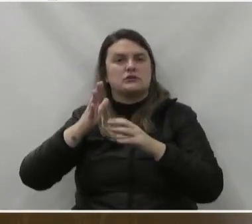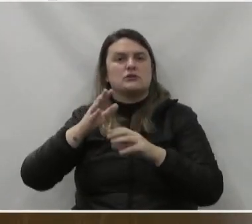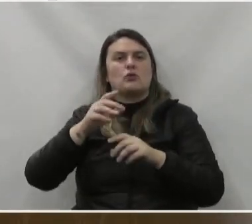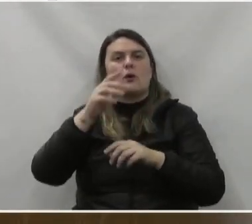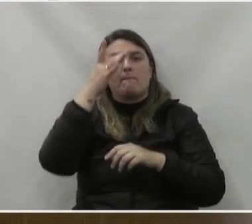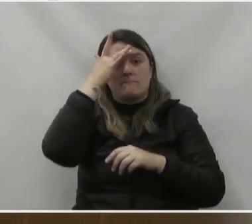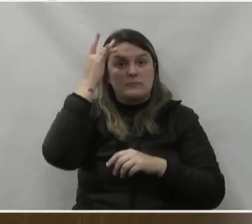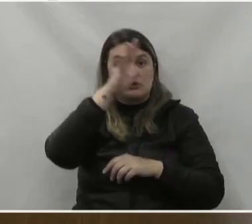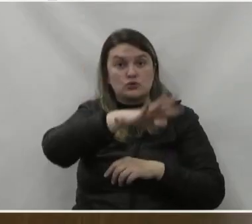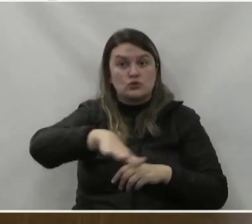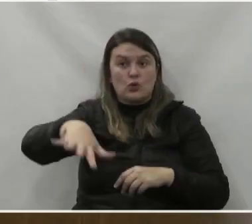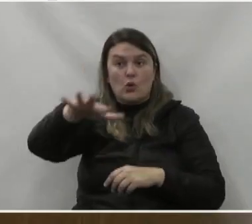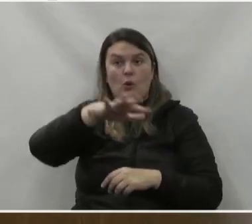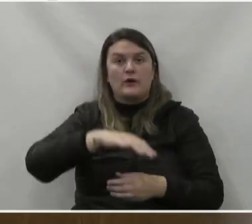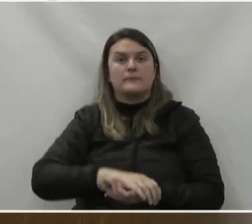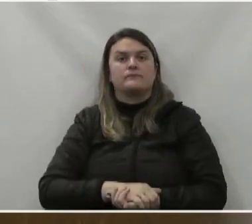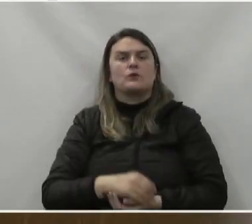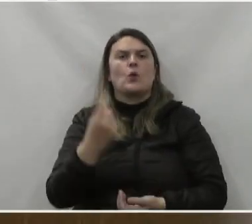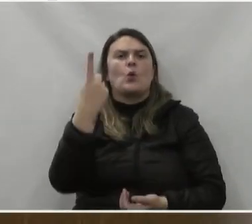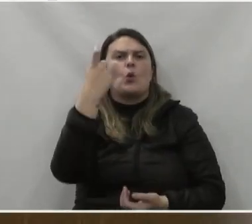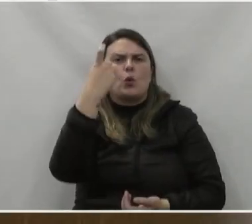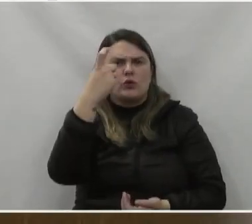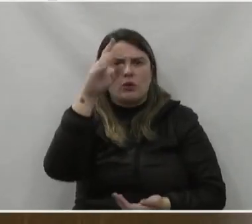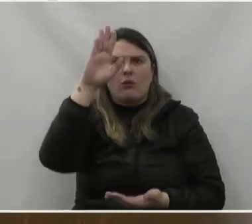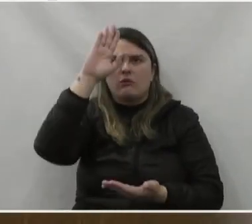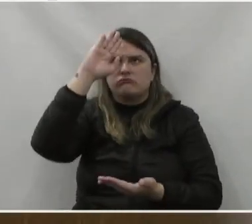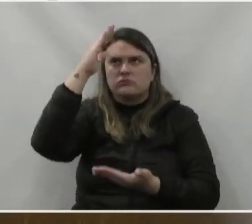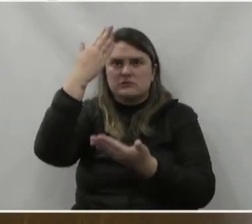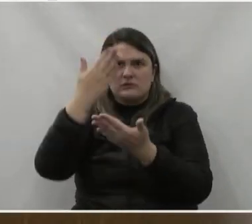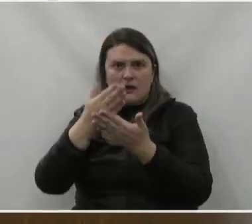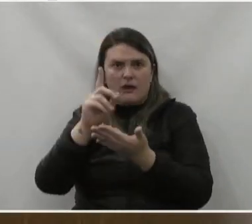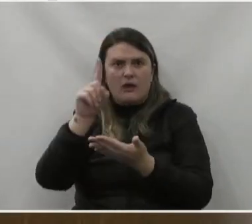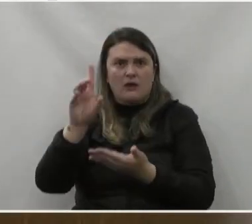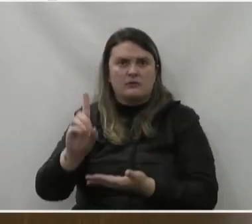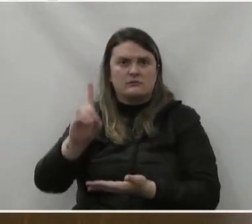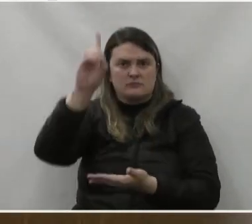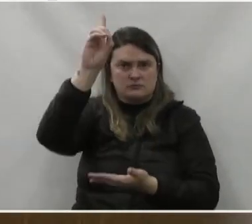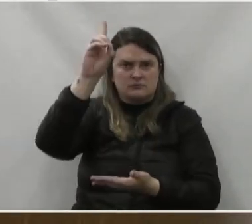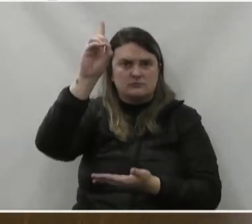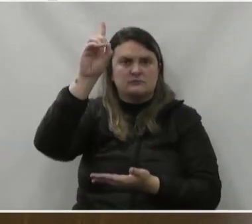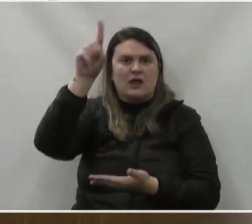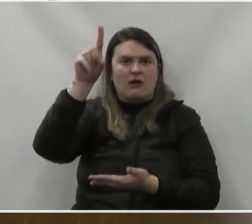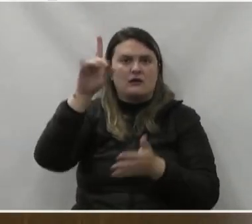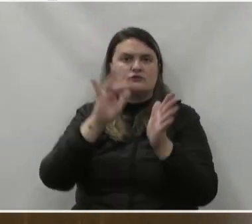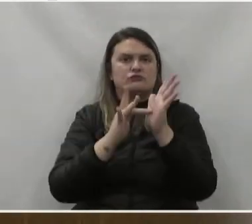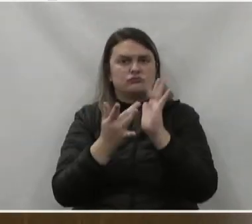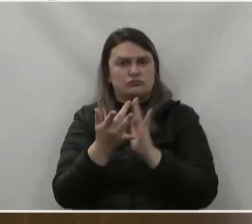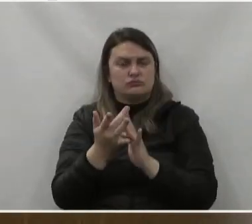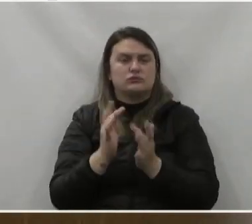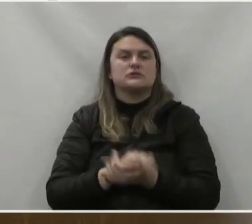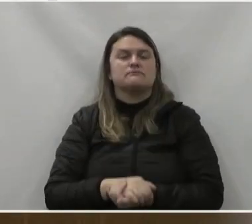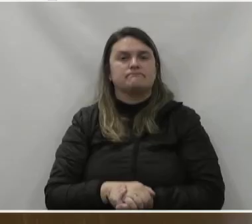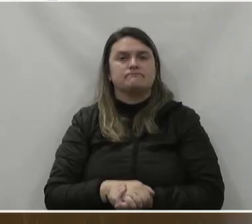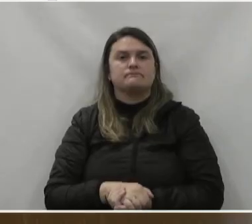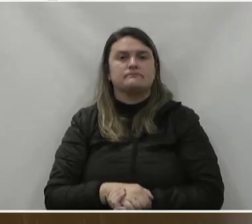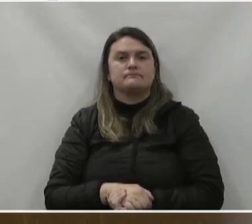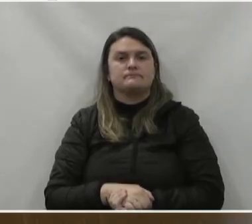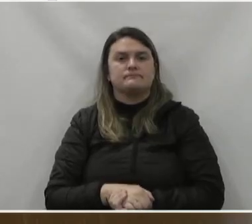homens. O único que deve ser adorado e idolatrado é Deus, é Jesus. Isso